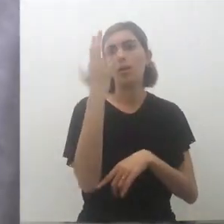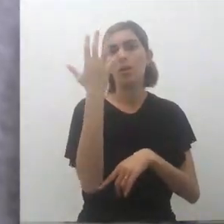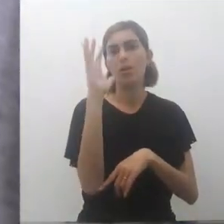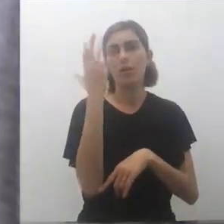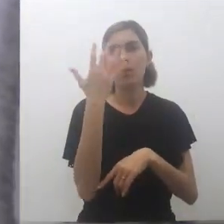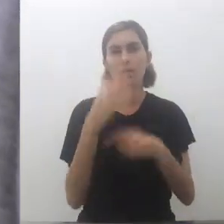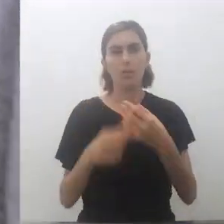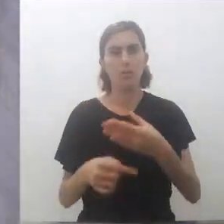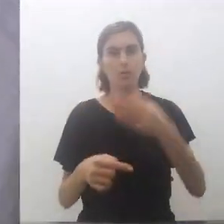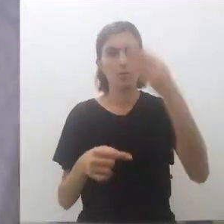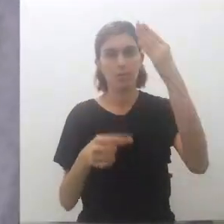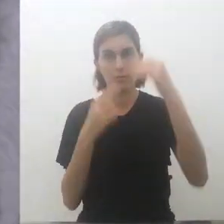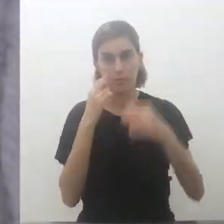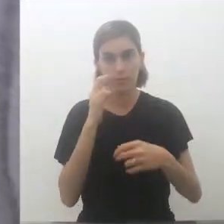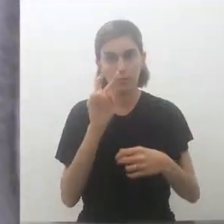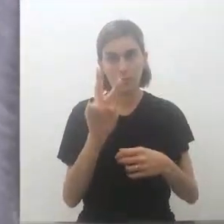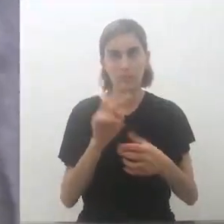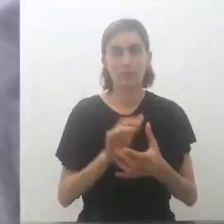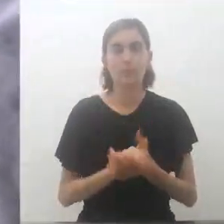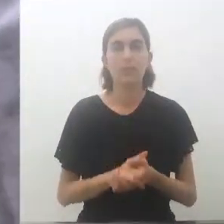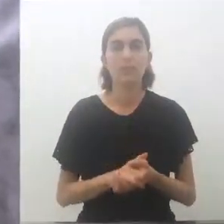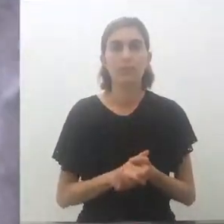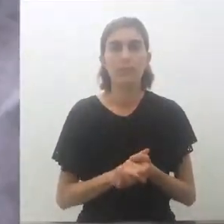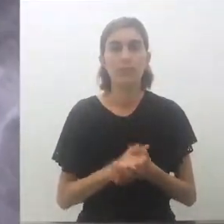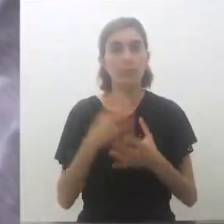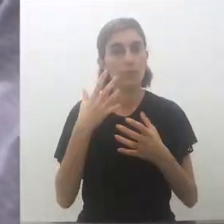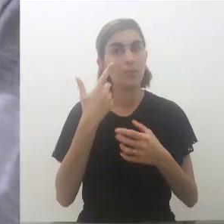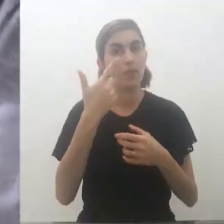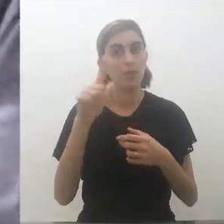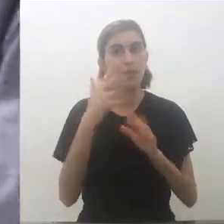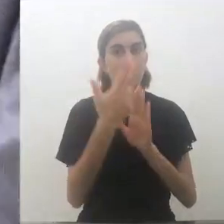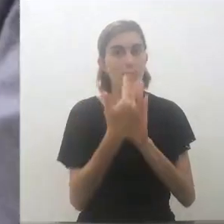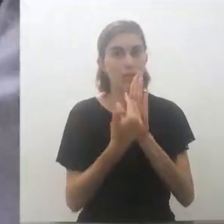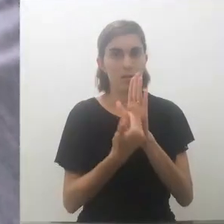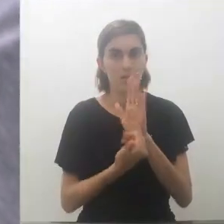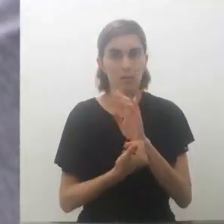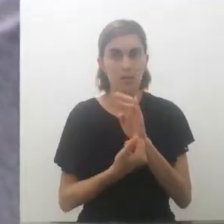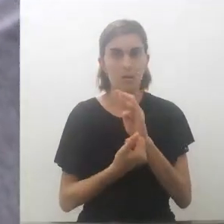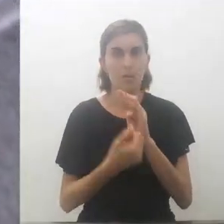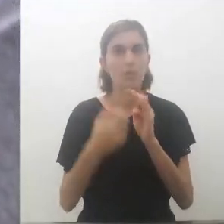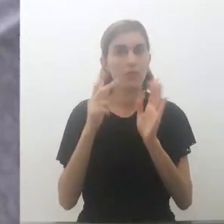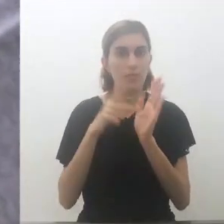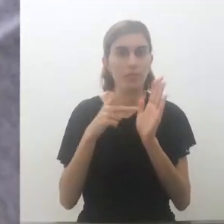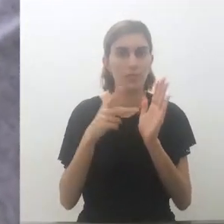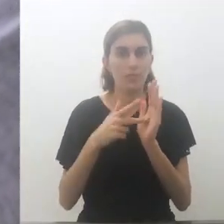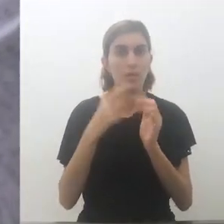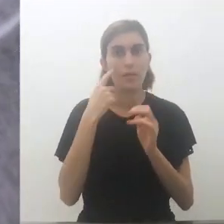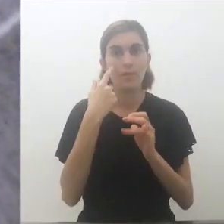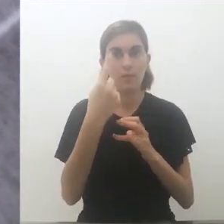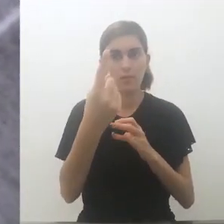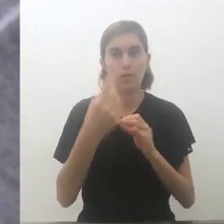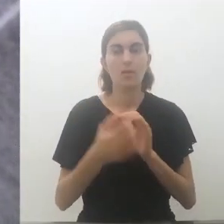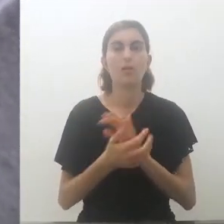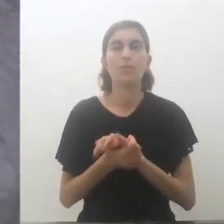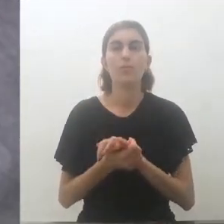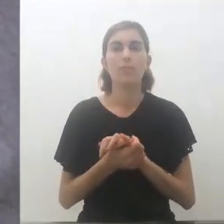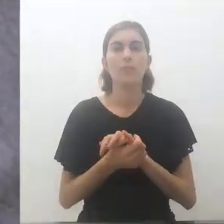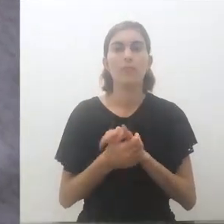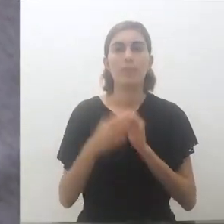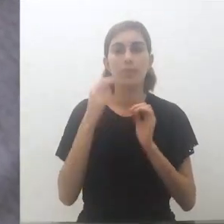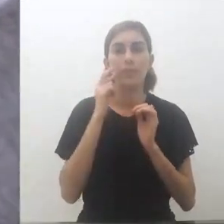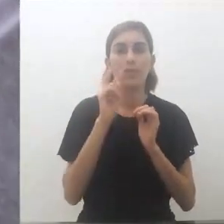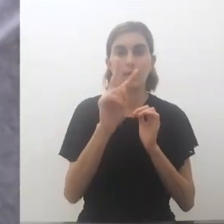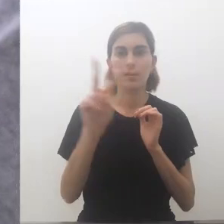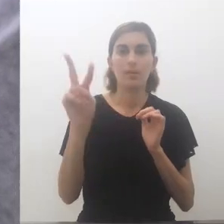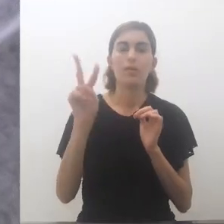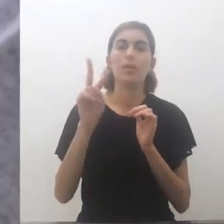Vamos observar? Vou pegar o desenho original, colocar aqui em cima. E você